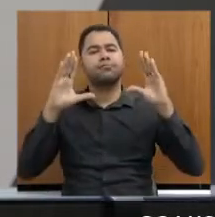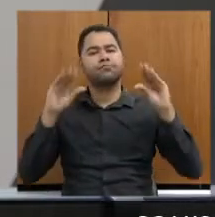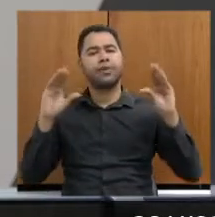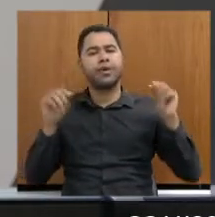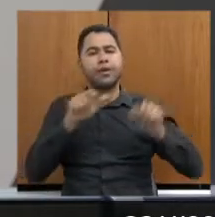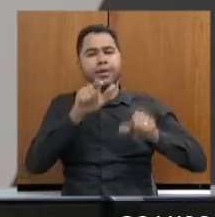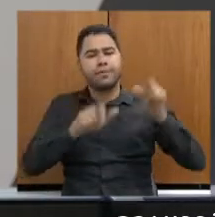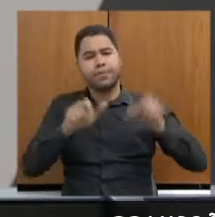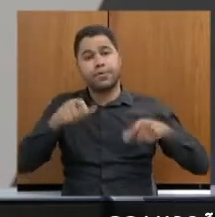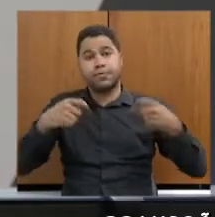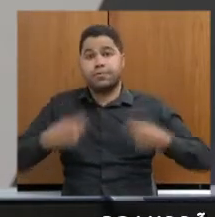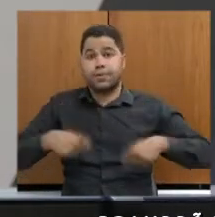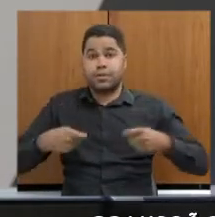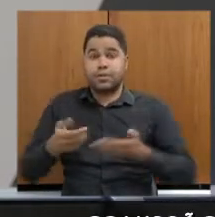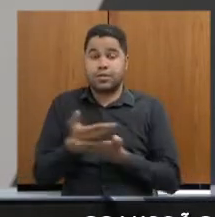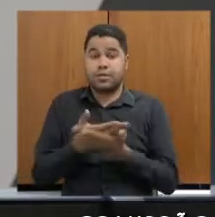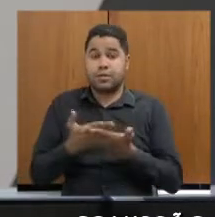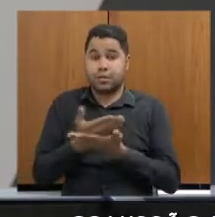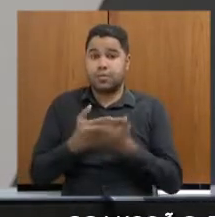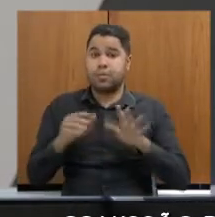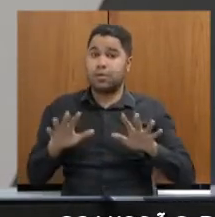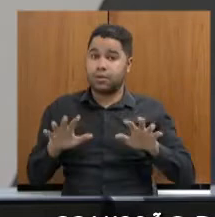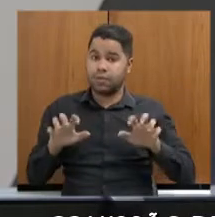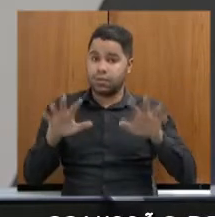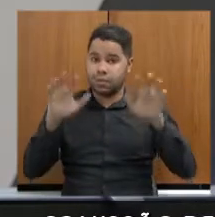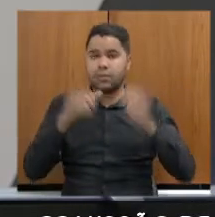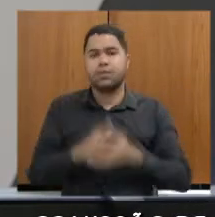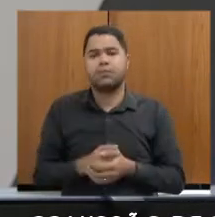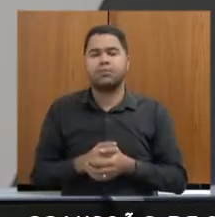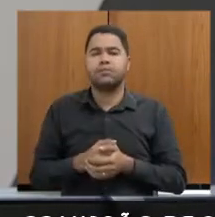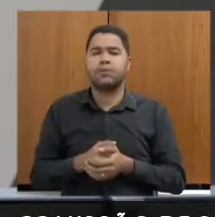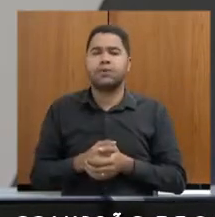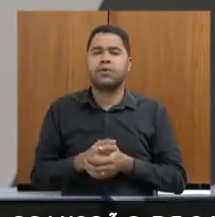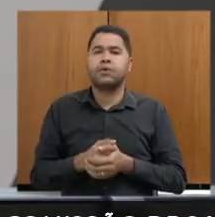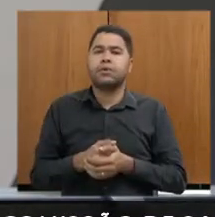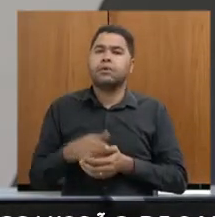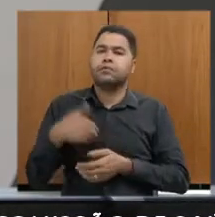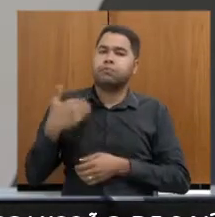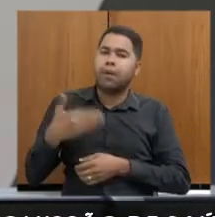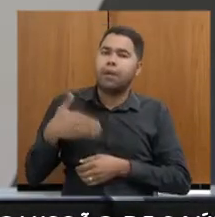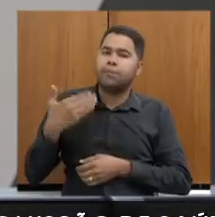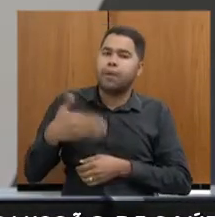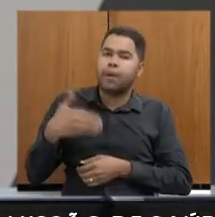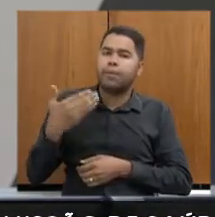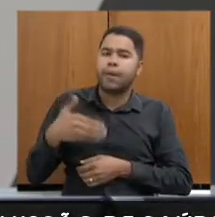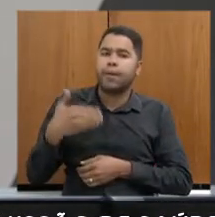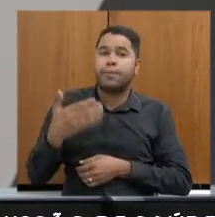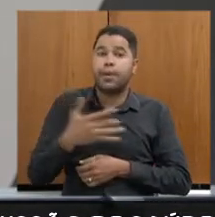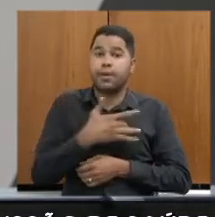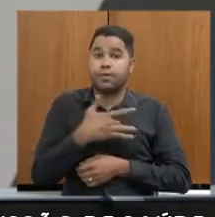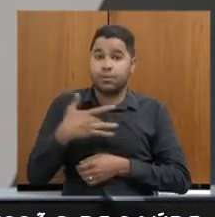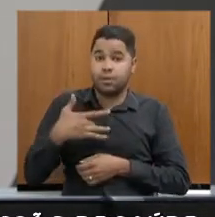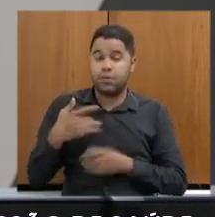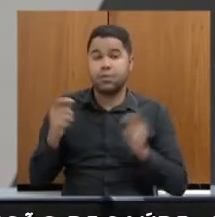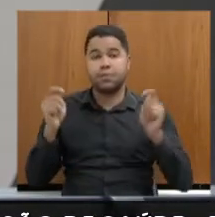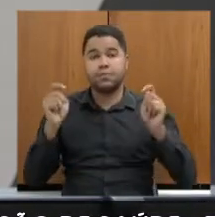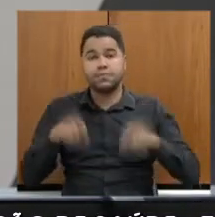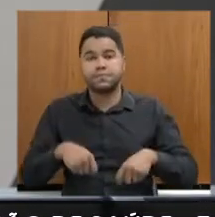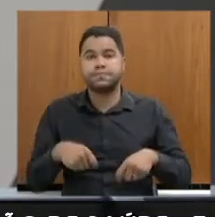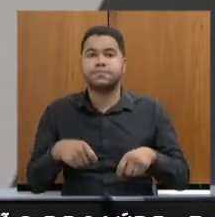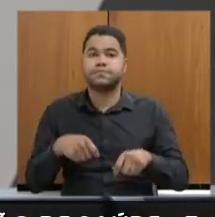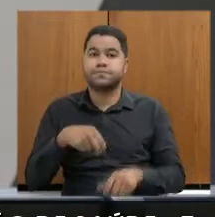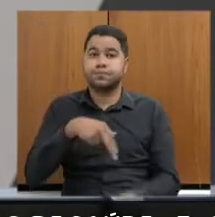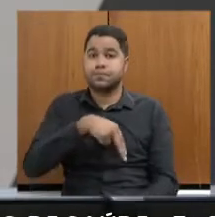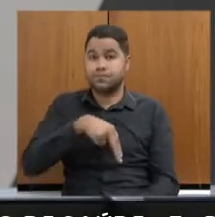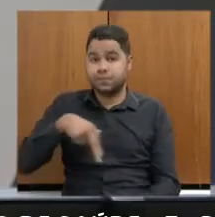que necessitam tratamento de câncer então cada vez mais gente puder nessa saúde puder em